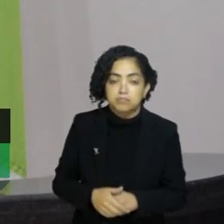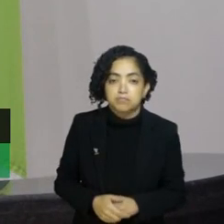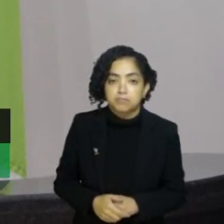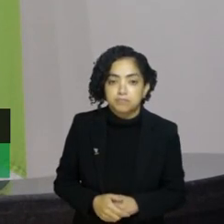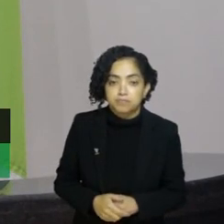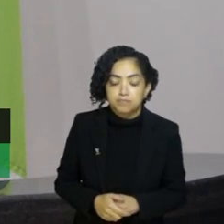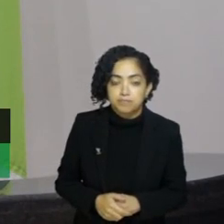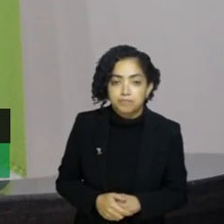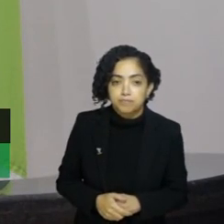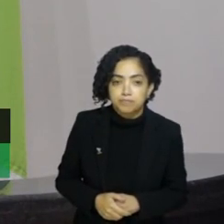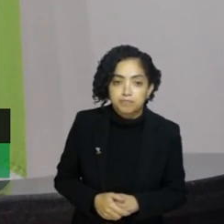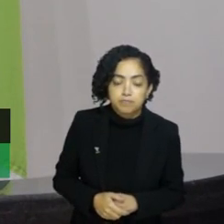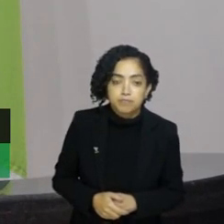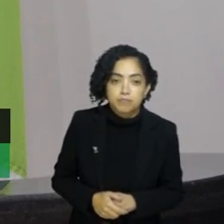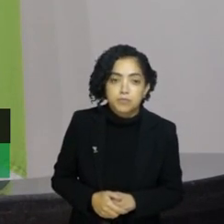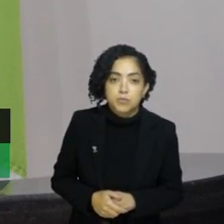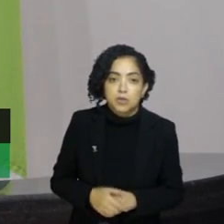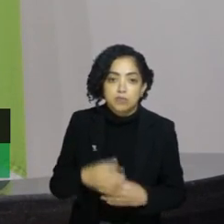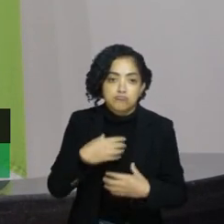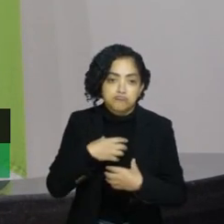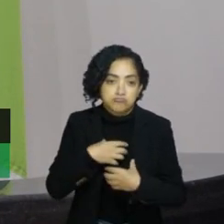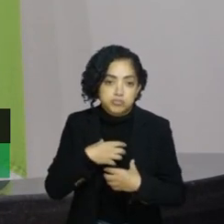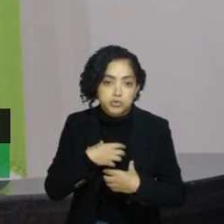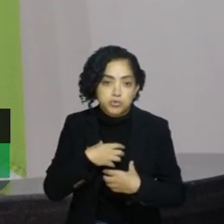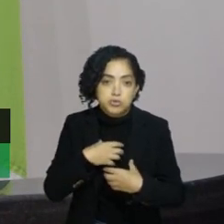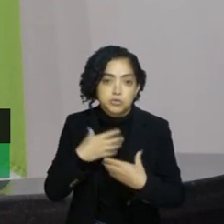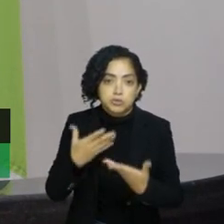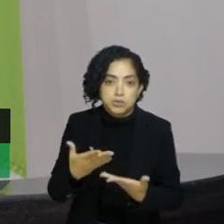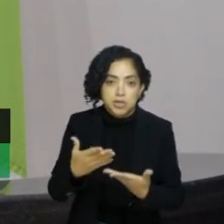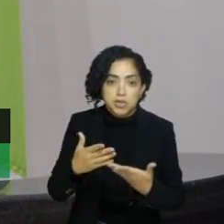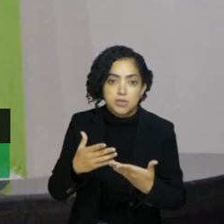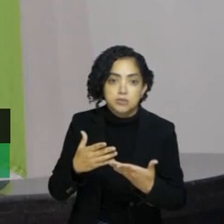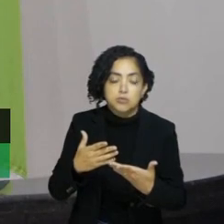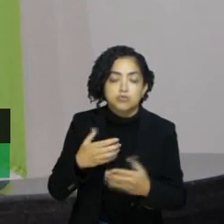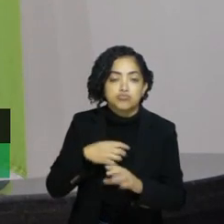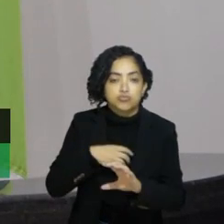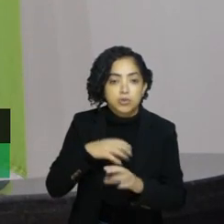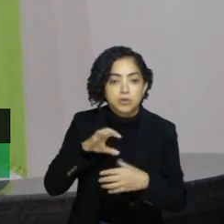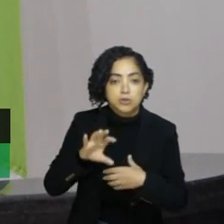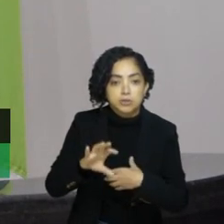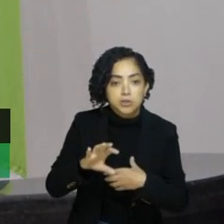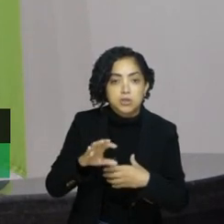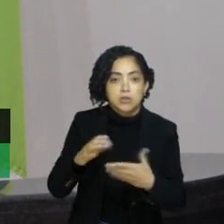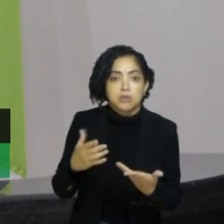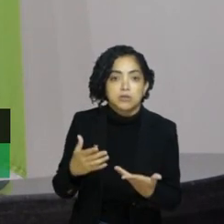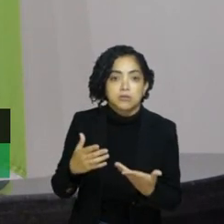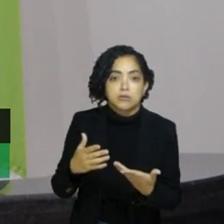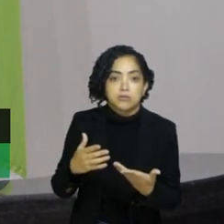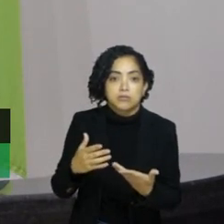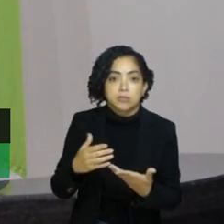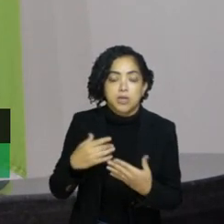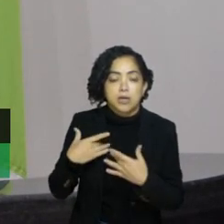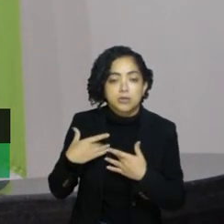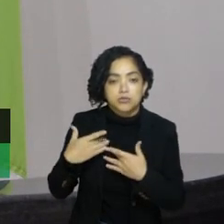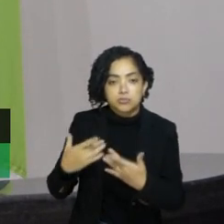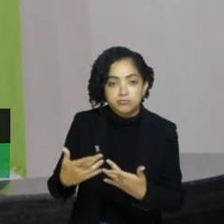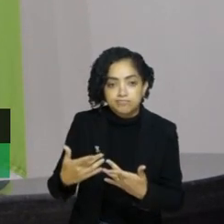tomando esse gesto de extrema grandeza, desprendimento e